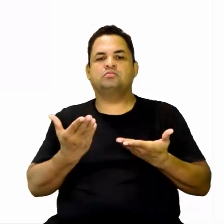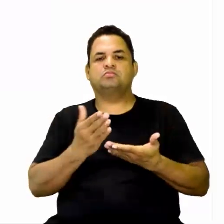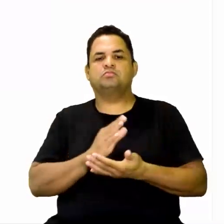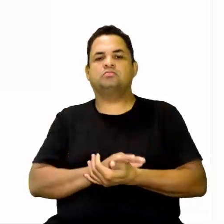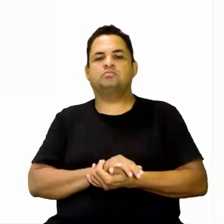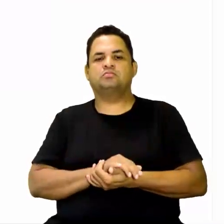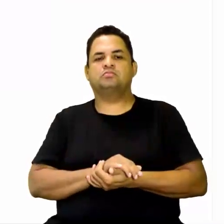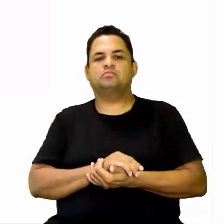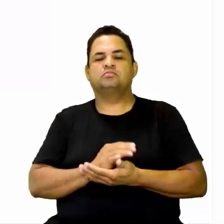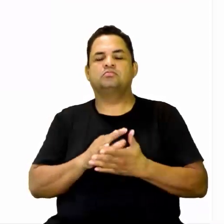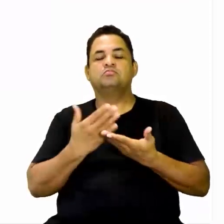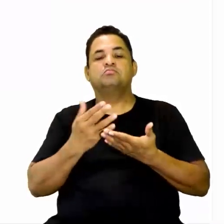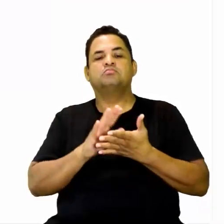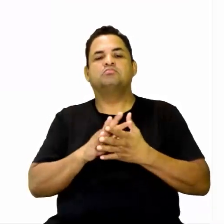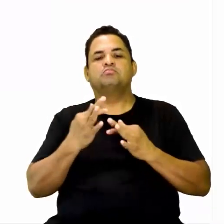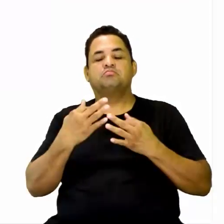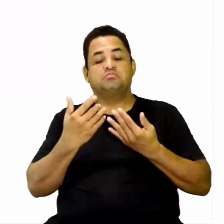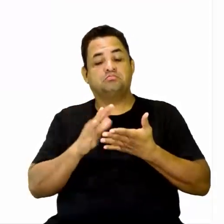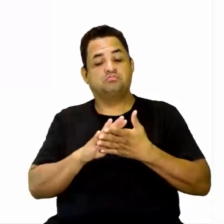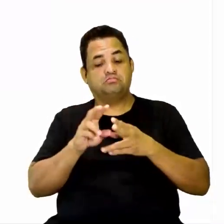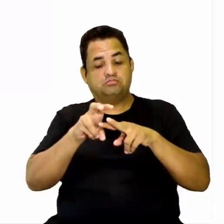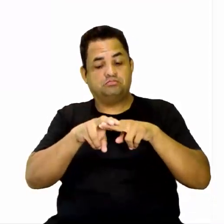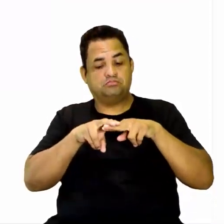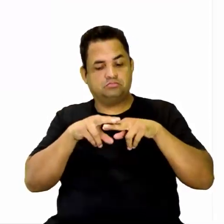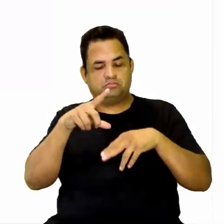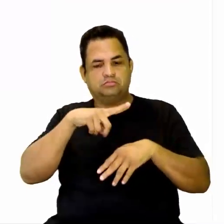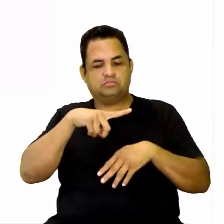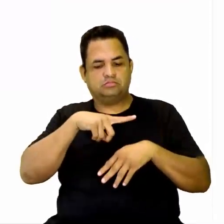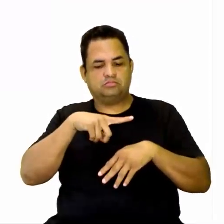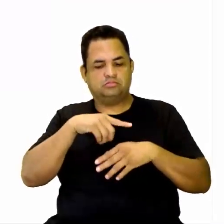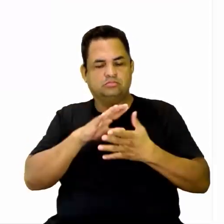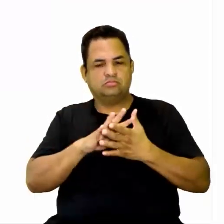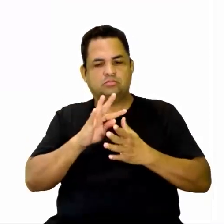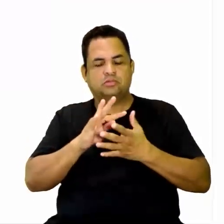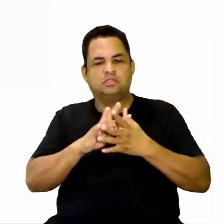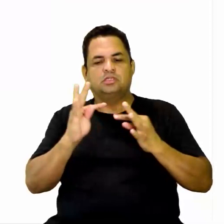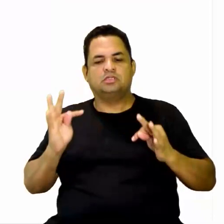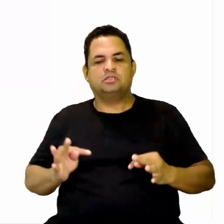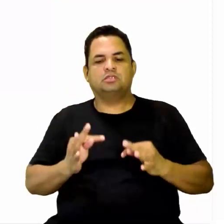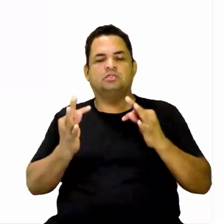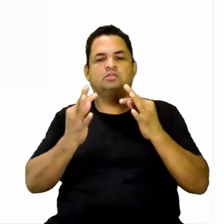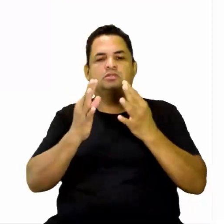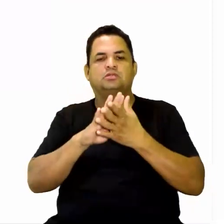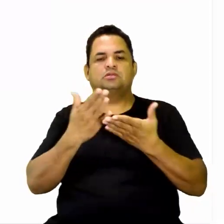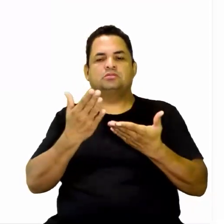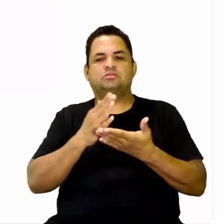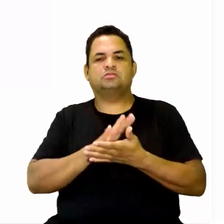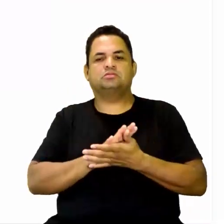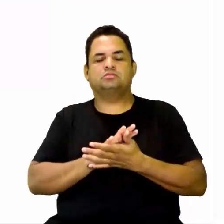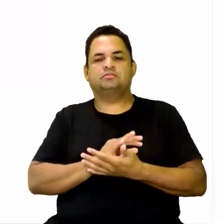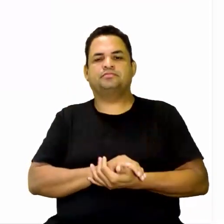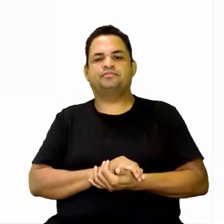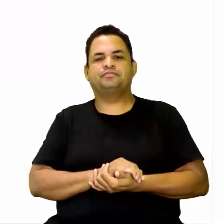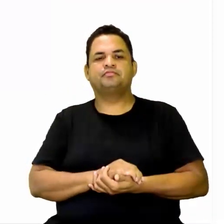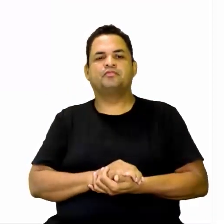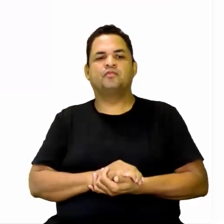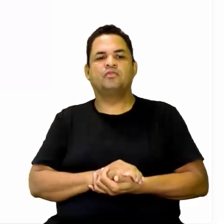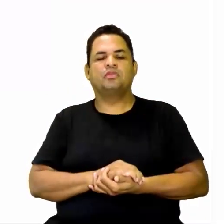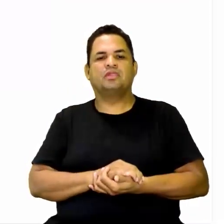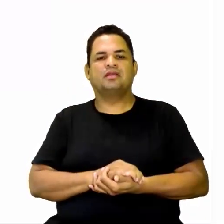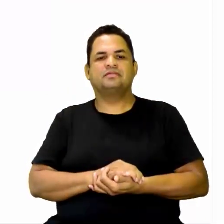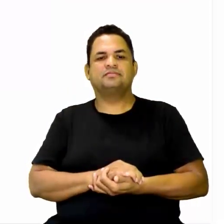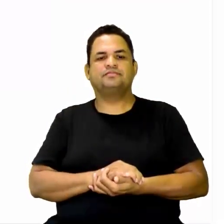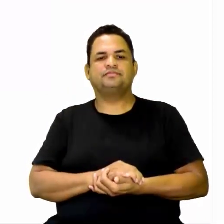as técnicas de separação da mistura, que não existe transformações químicas formando substâncias diferentes. Realmente não